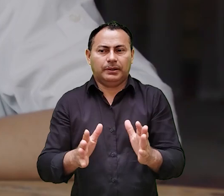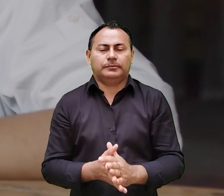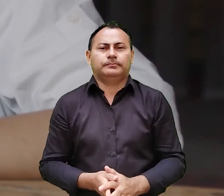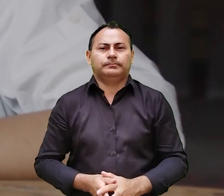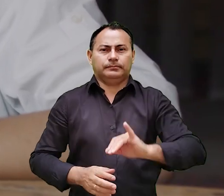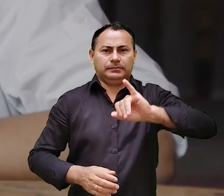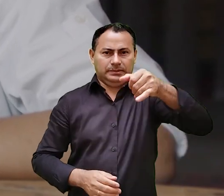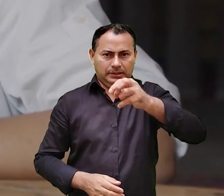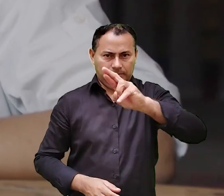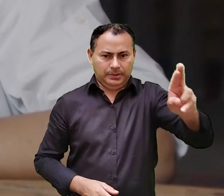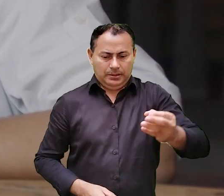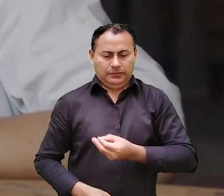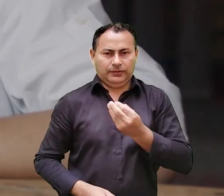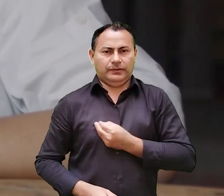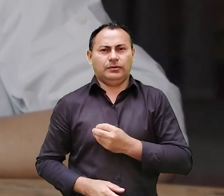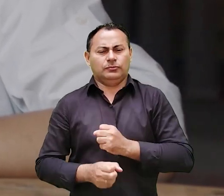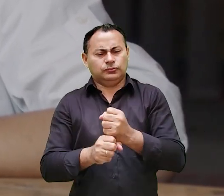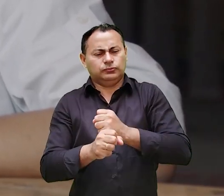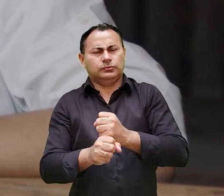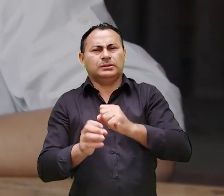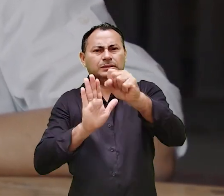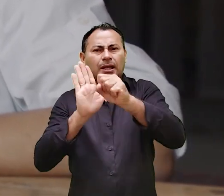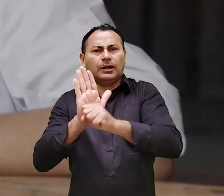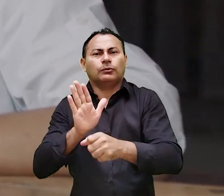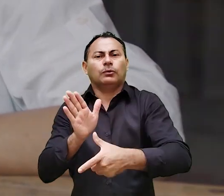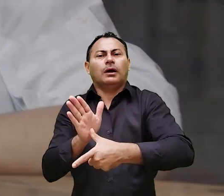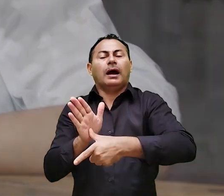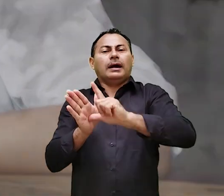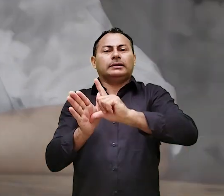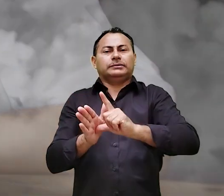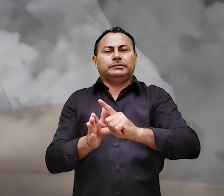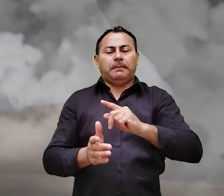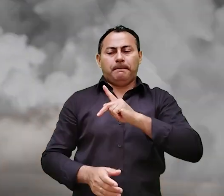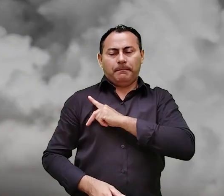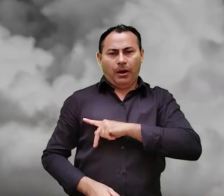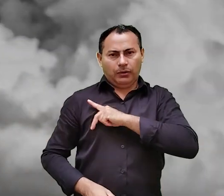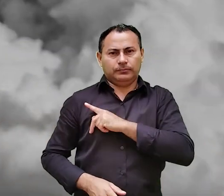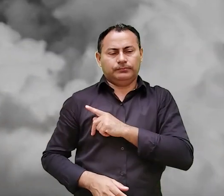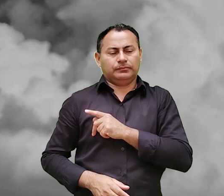acaba. Jeremias viveu séculos antes do apóstolo Paulo.